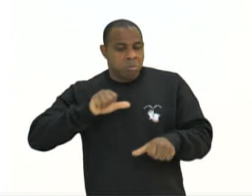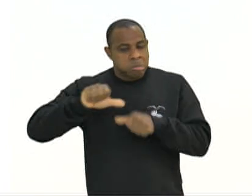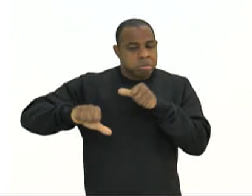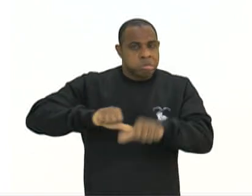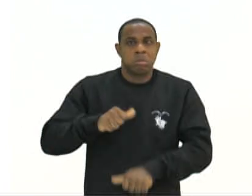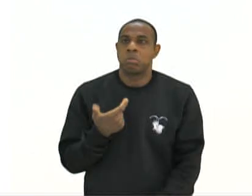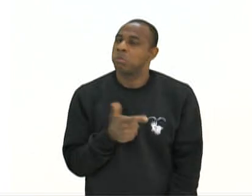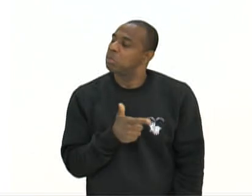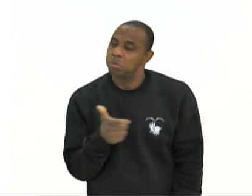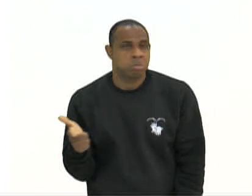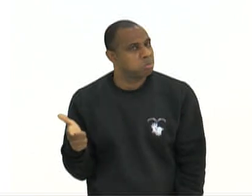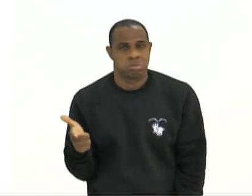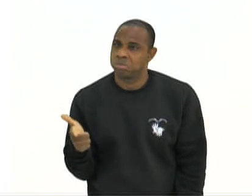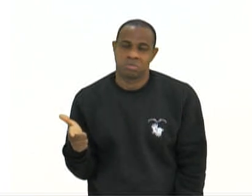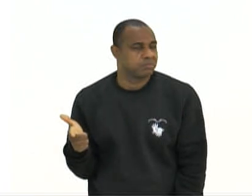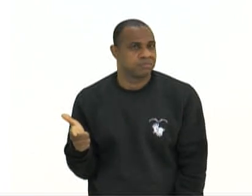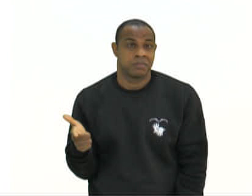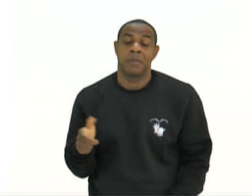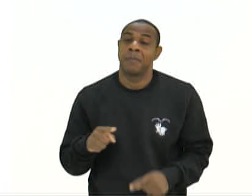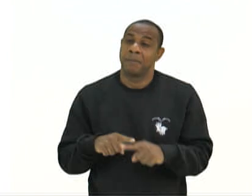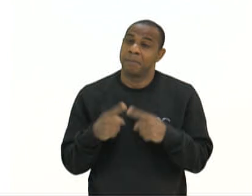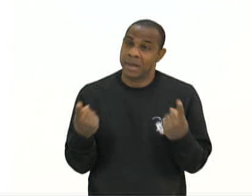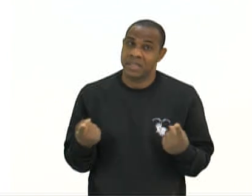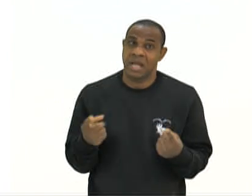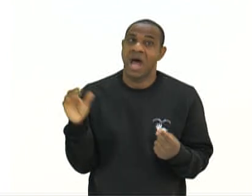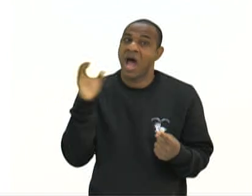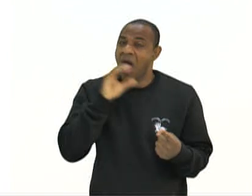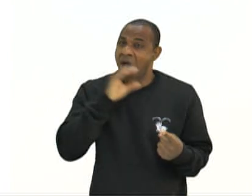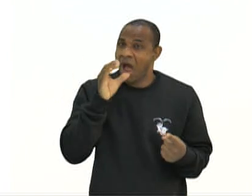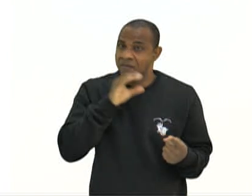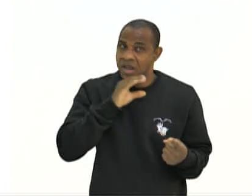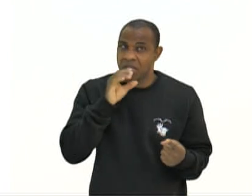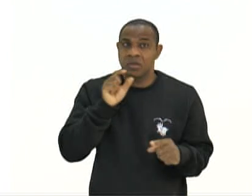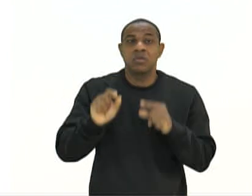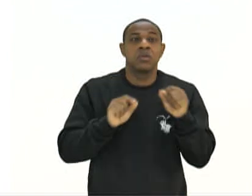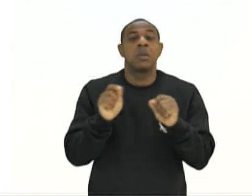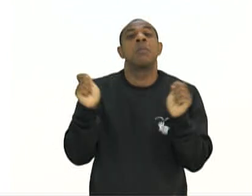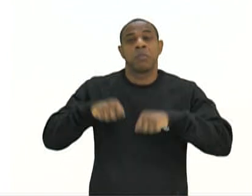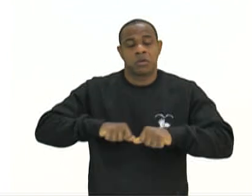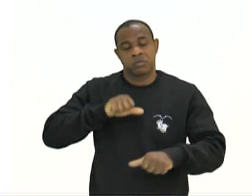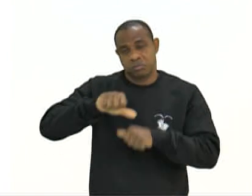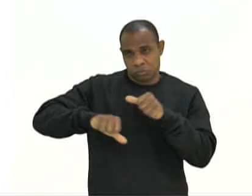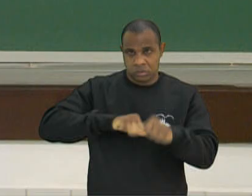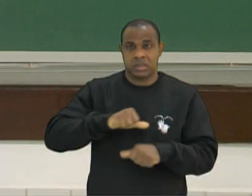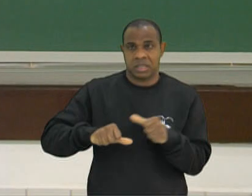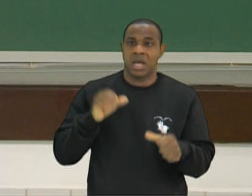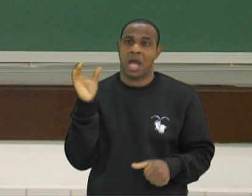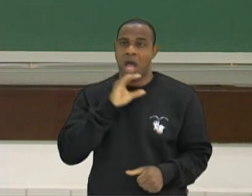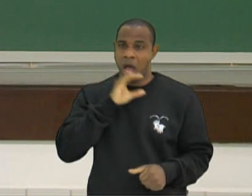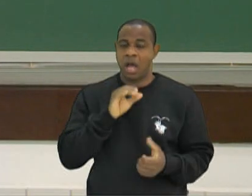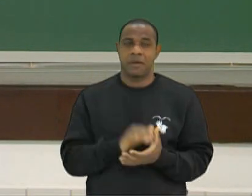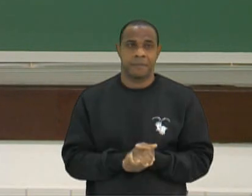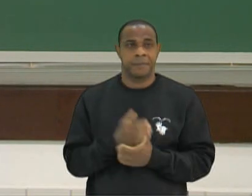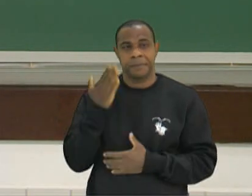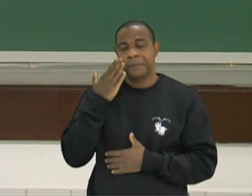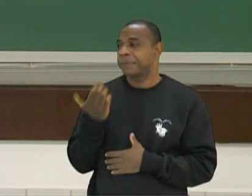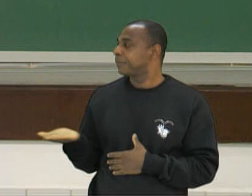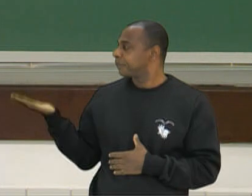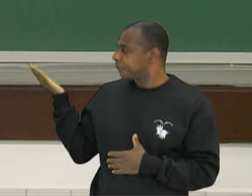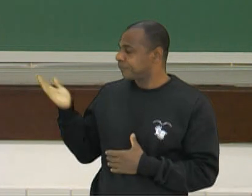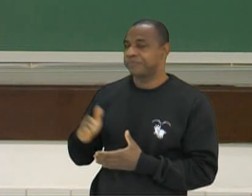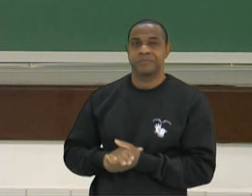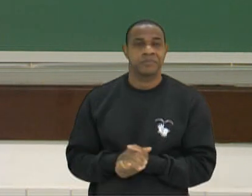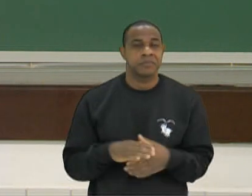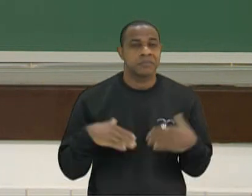na refração. No entanto, a velocidade e o comprimento de onda podem se modificar. Mais uma vez, uma contextualização da